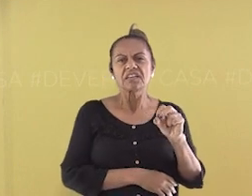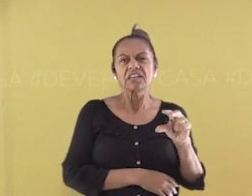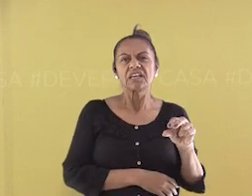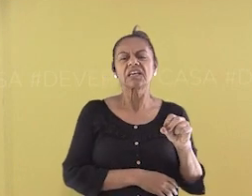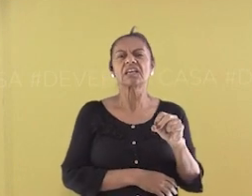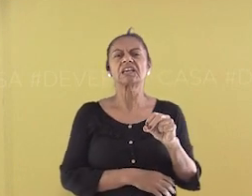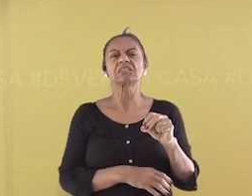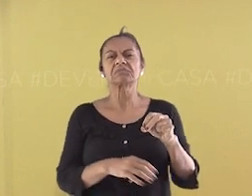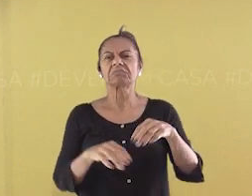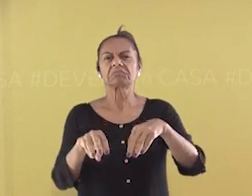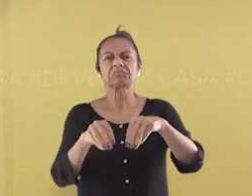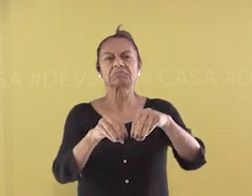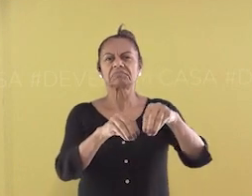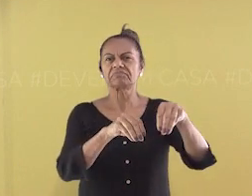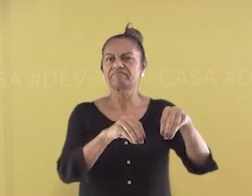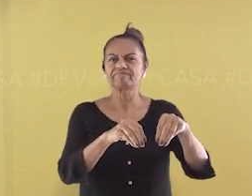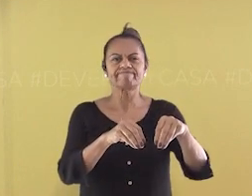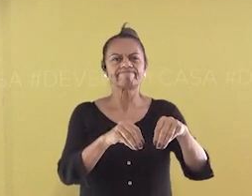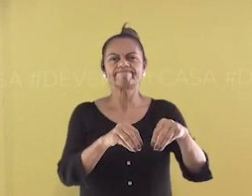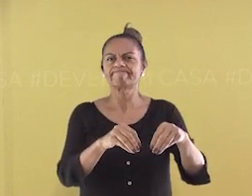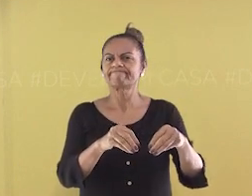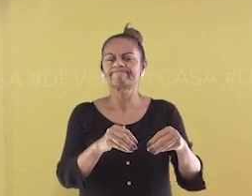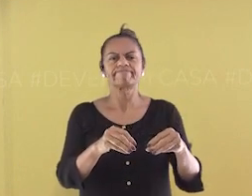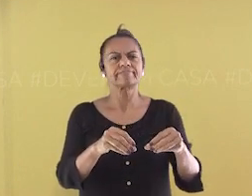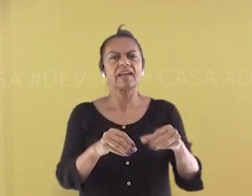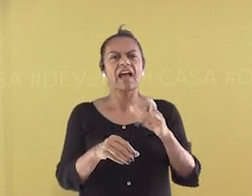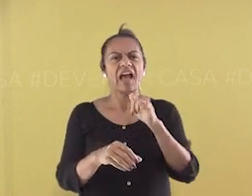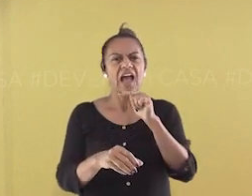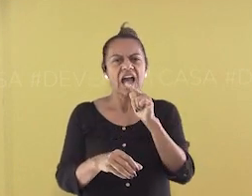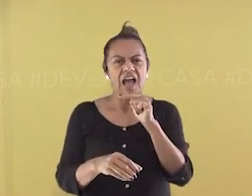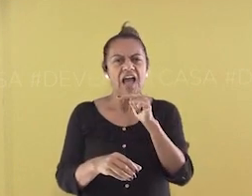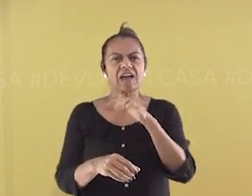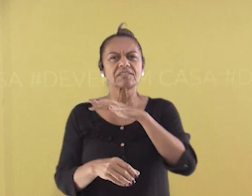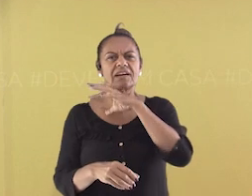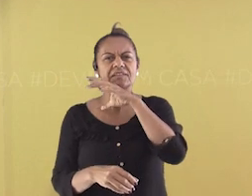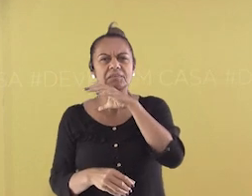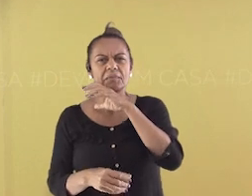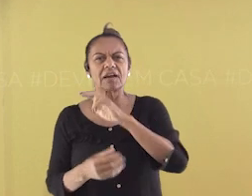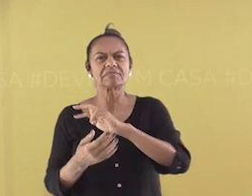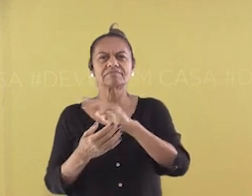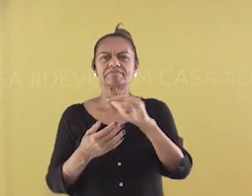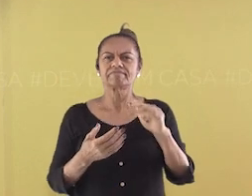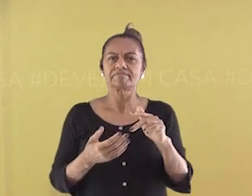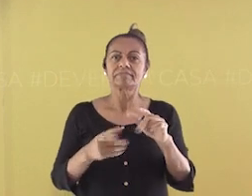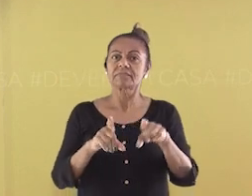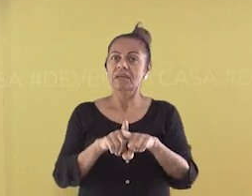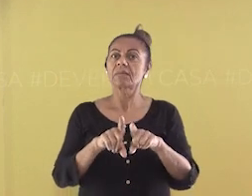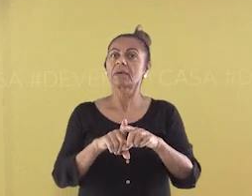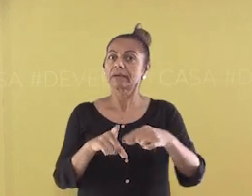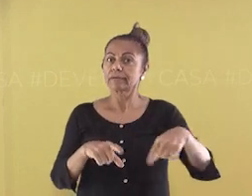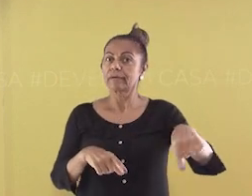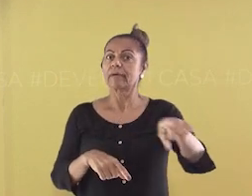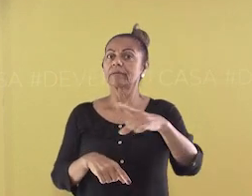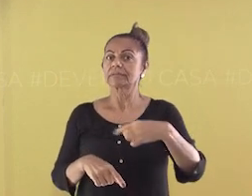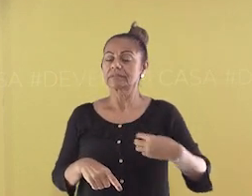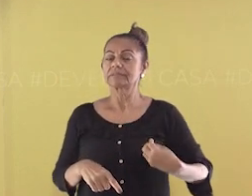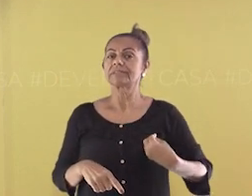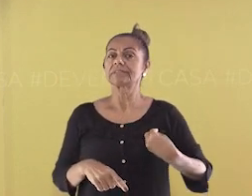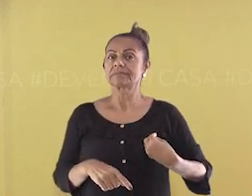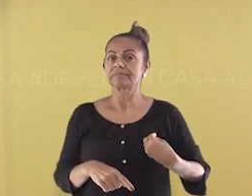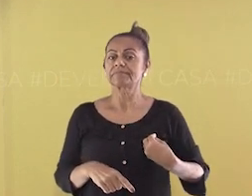o solo, as plantações, a água, os animais e diretamente a nós. Calma, nós vamos explicar